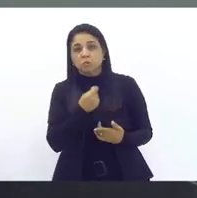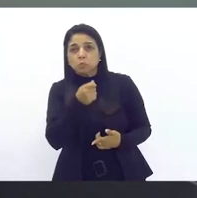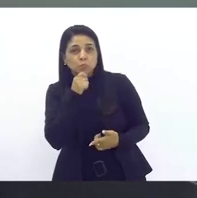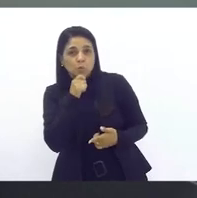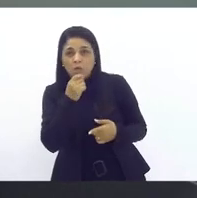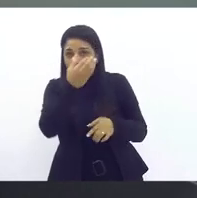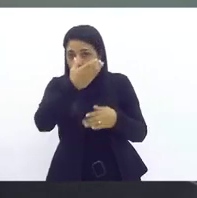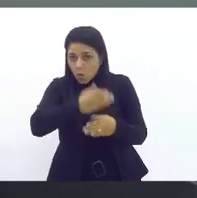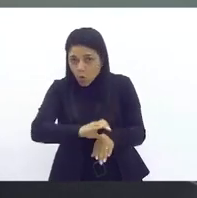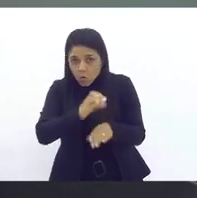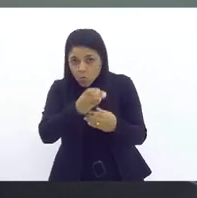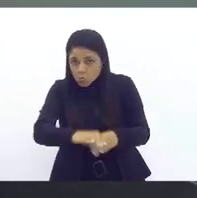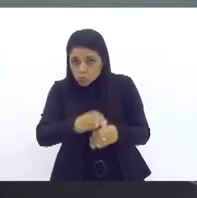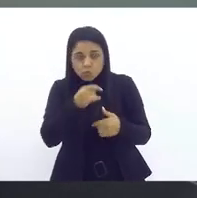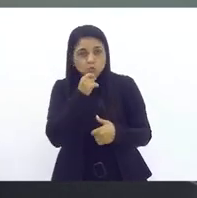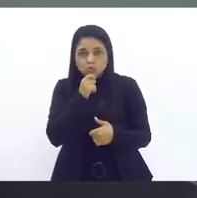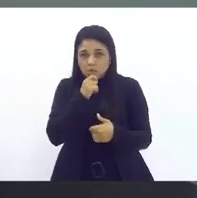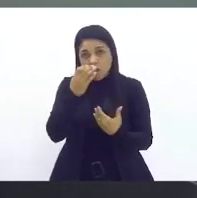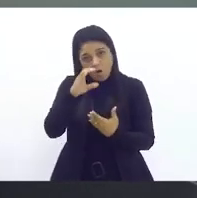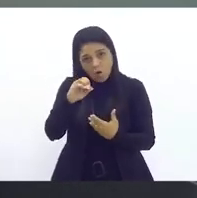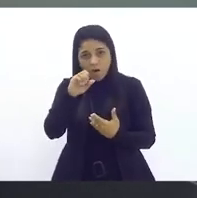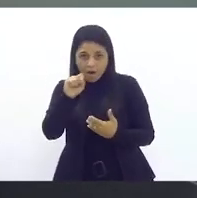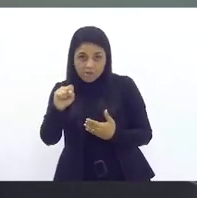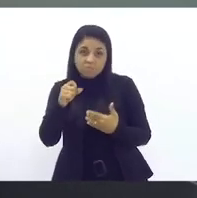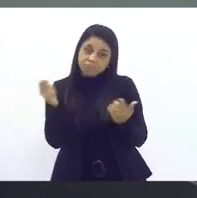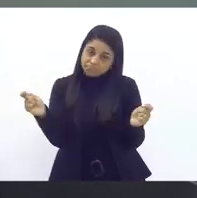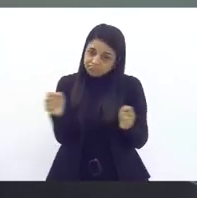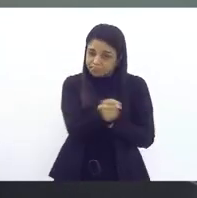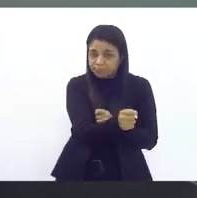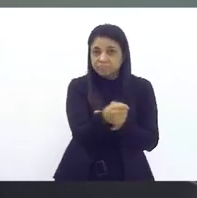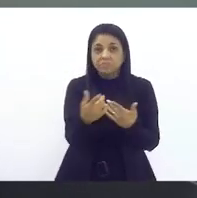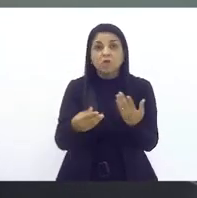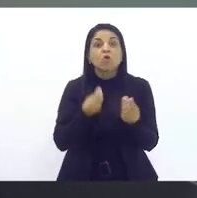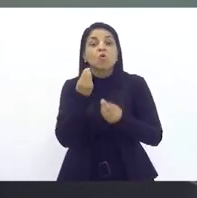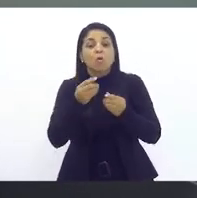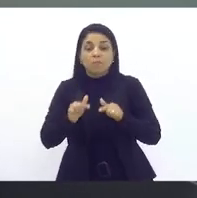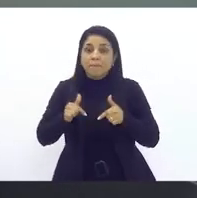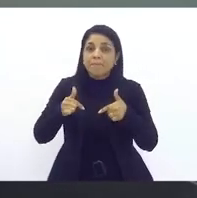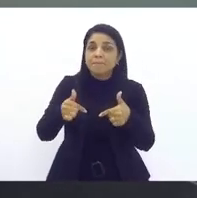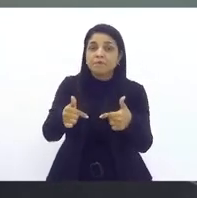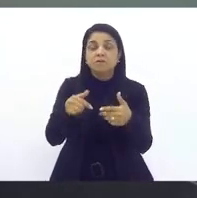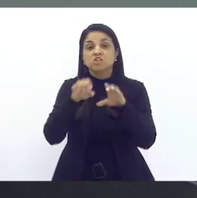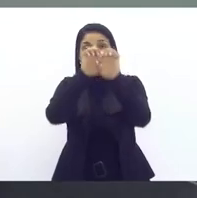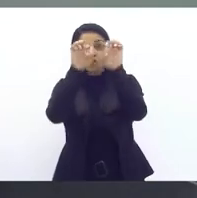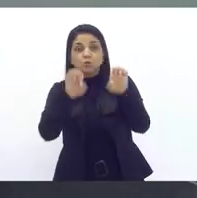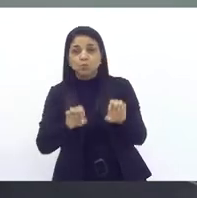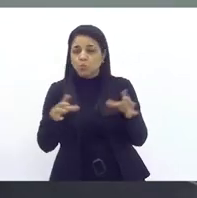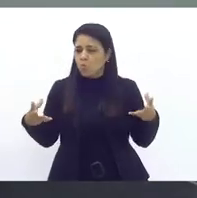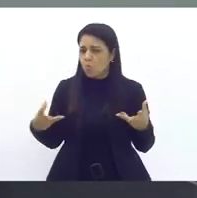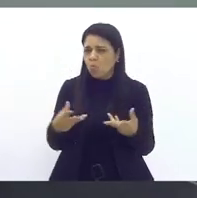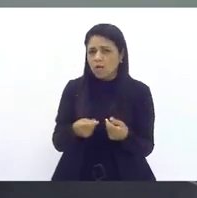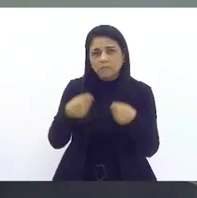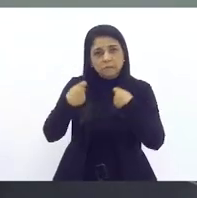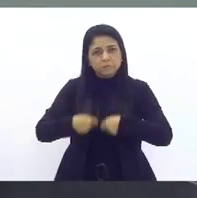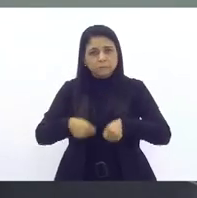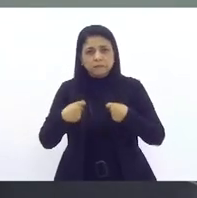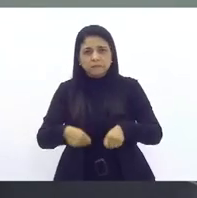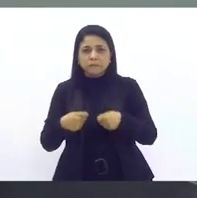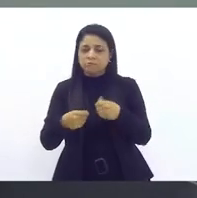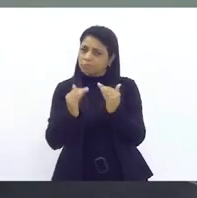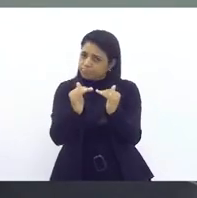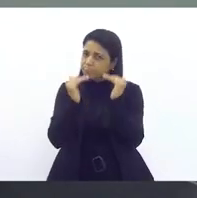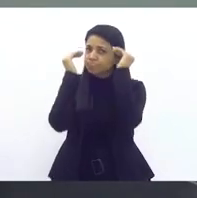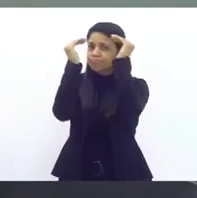concurso. E isso é impossível da gente manter o funcionamento e a gente tem estruturas de ótima qualidade, de um nível muito